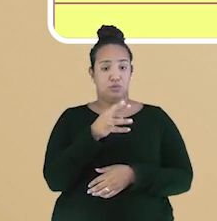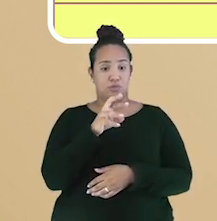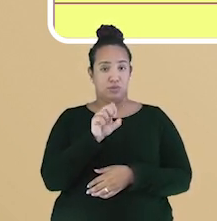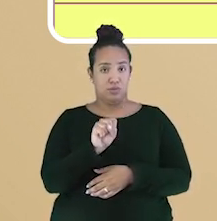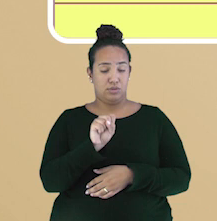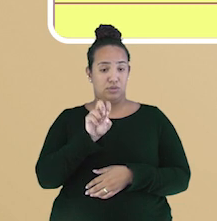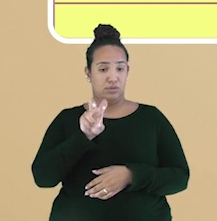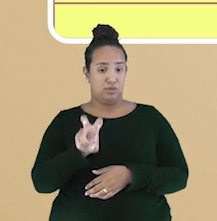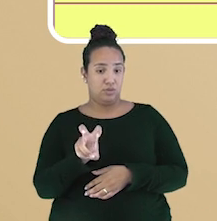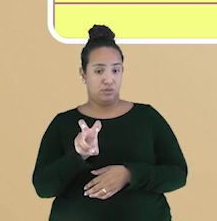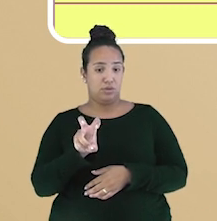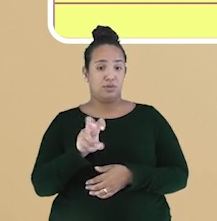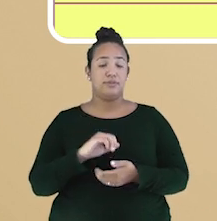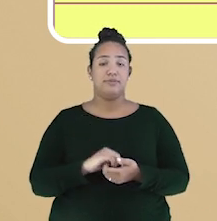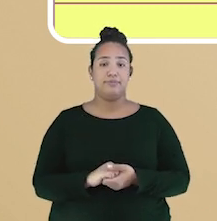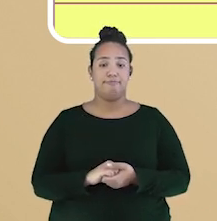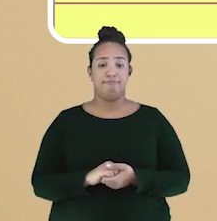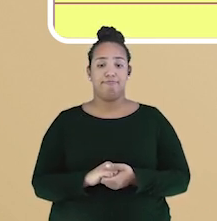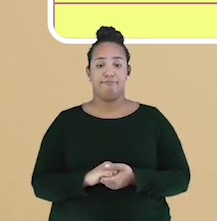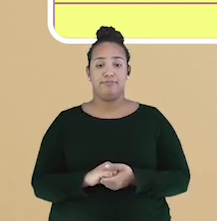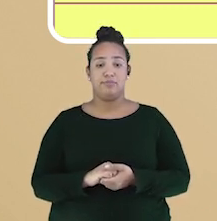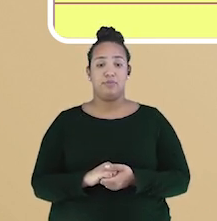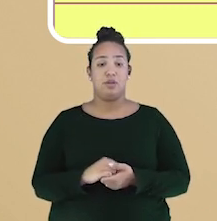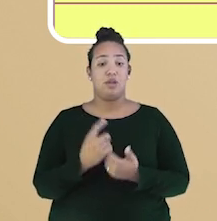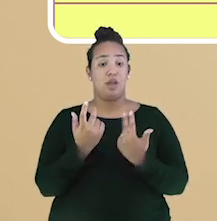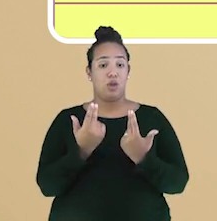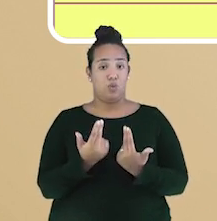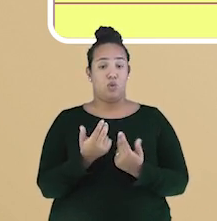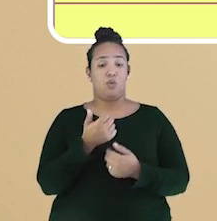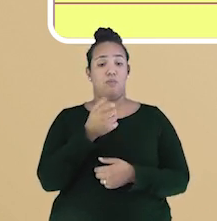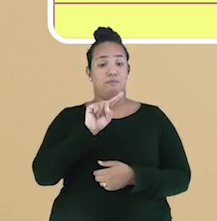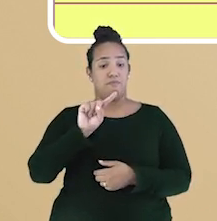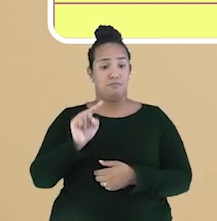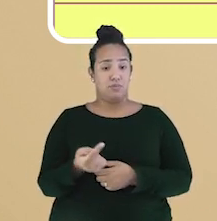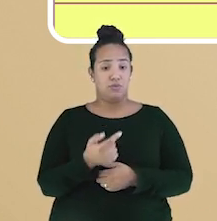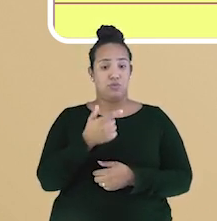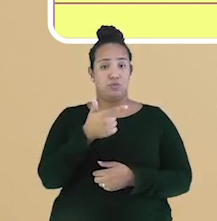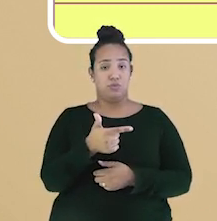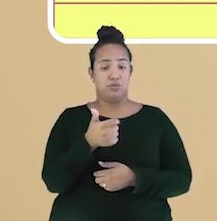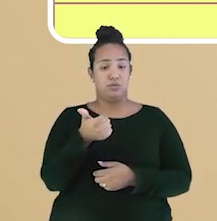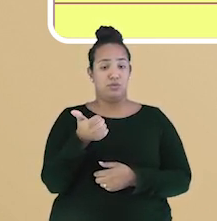2.485 é igual a 1215